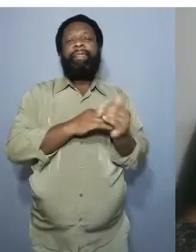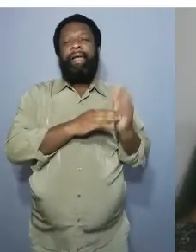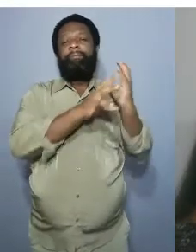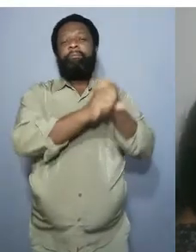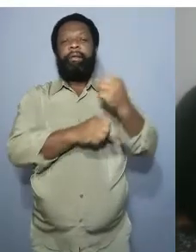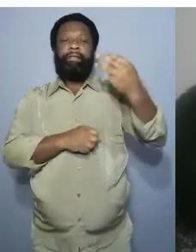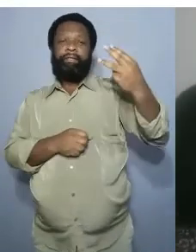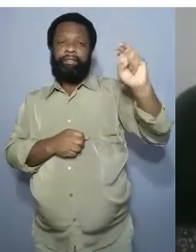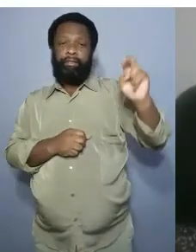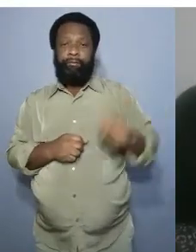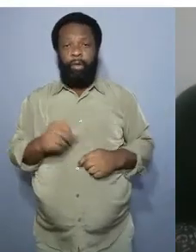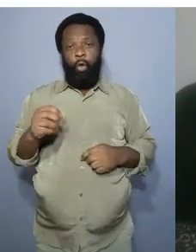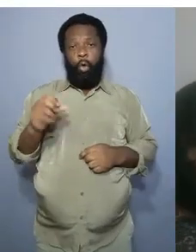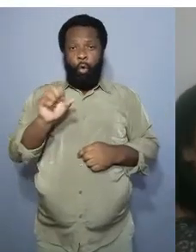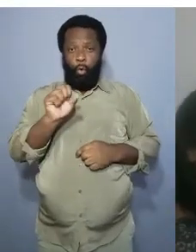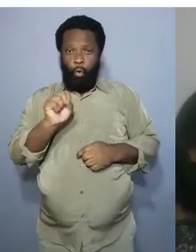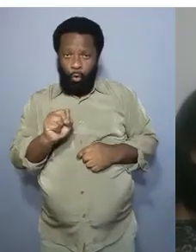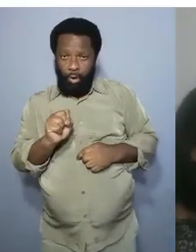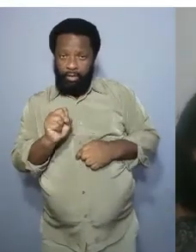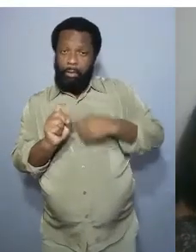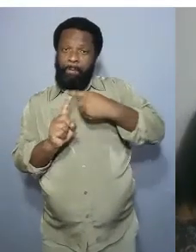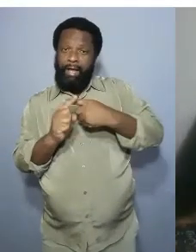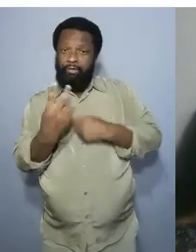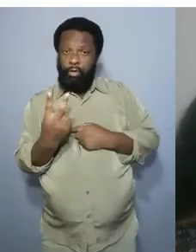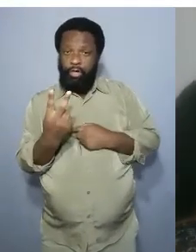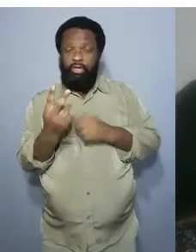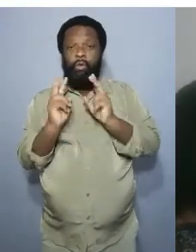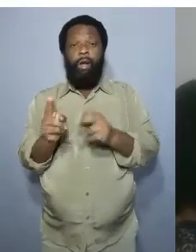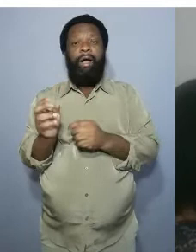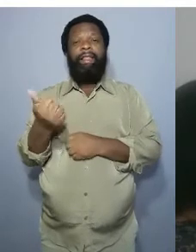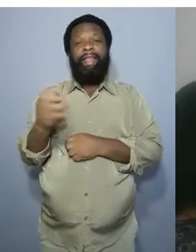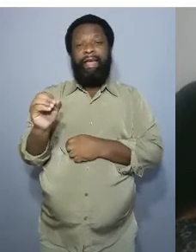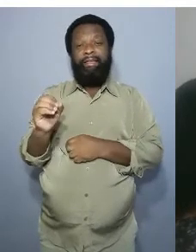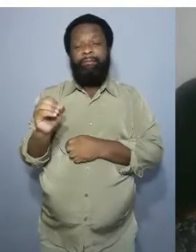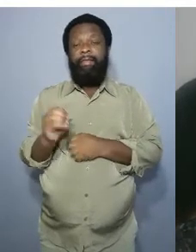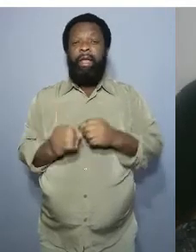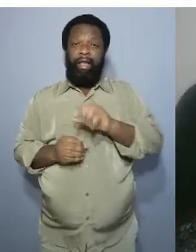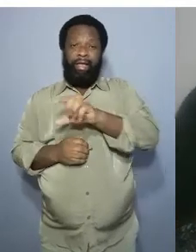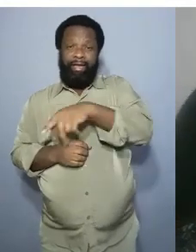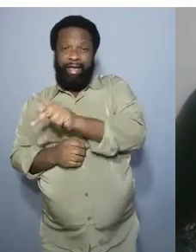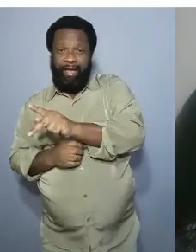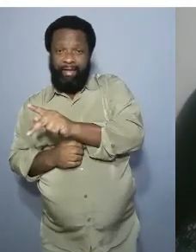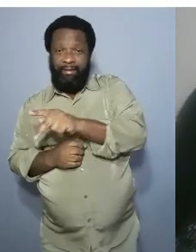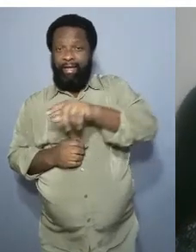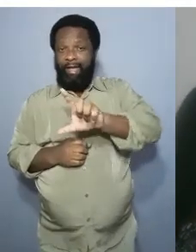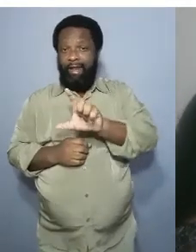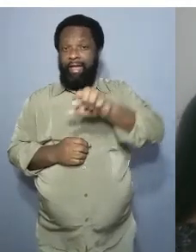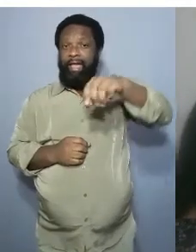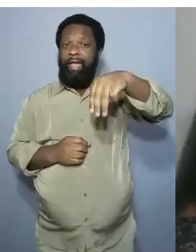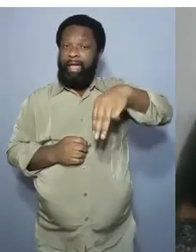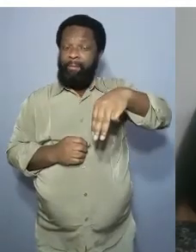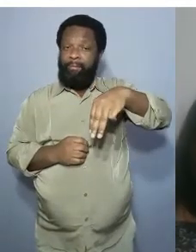somar 35. 8 mais 2 não dá 10, então ainda tem que colocar uma próxima camada. K, L, M.